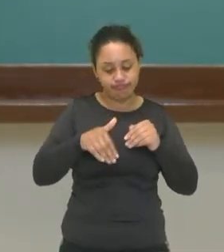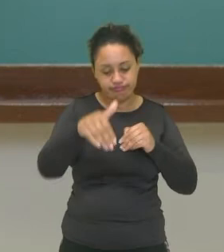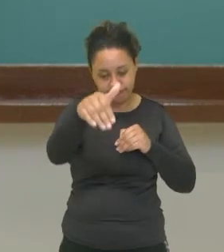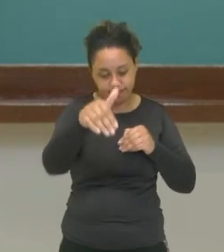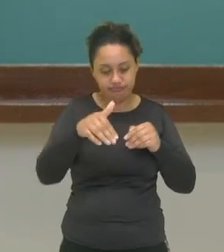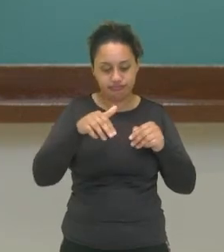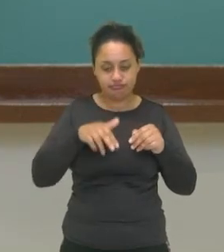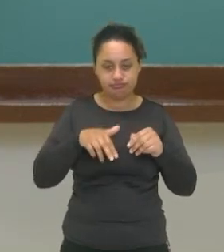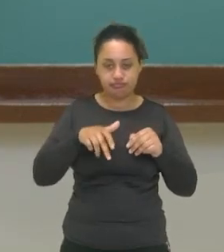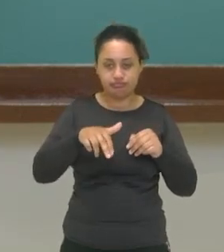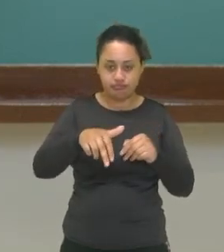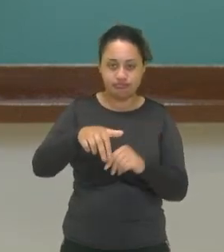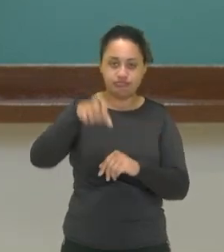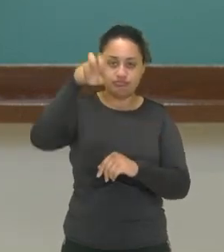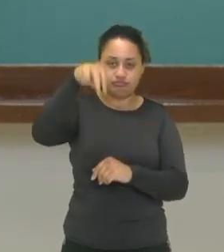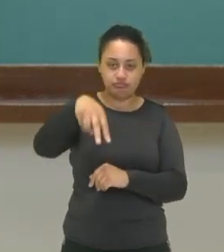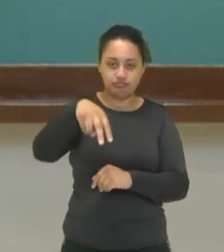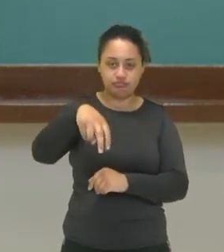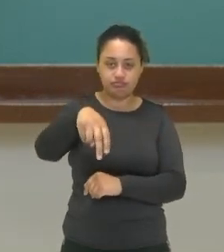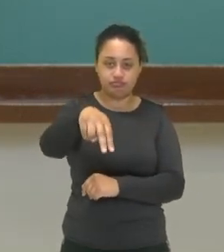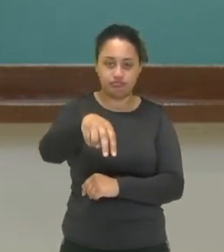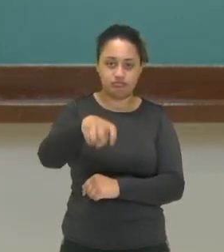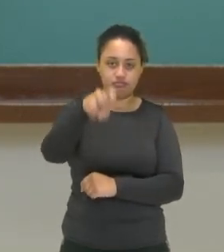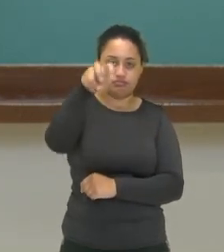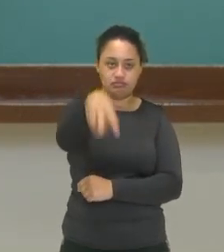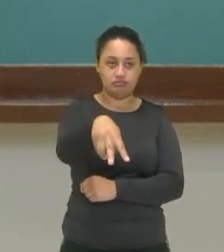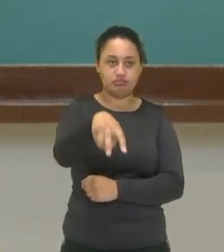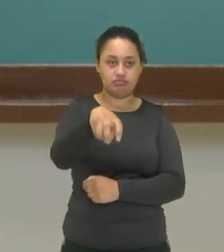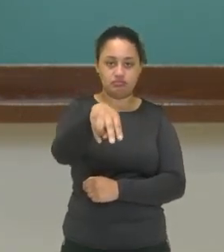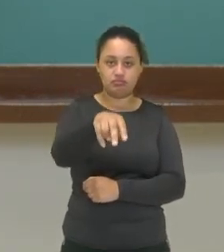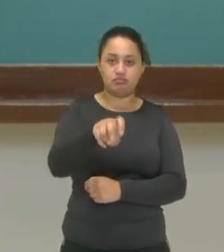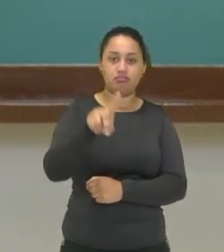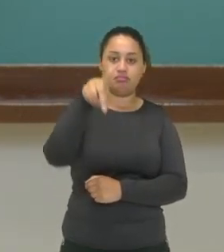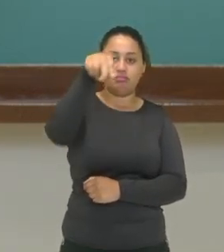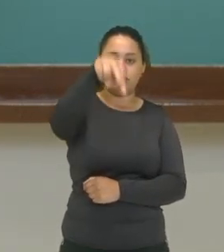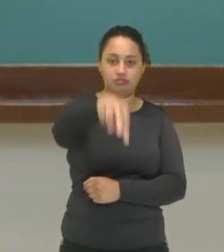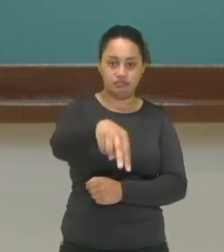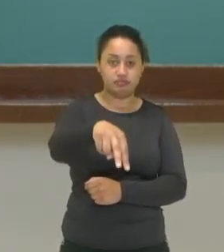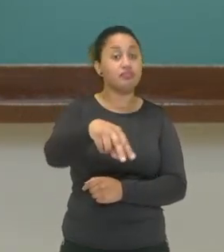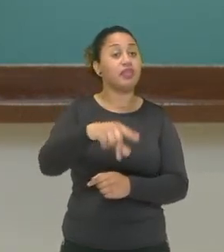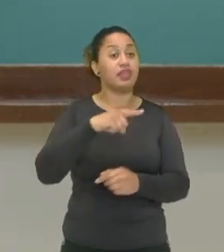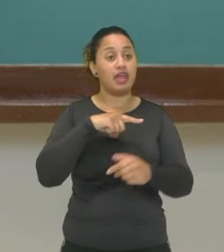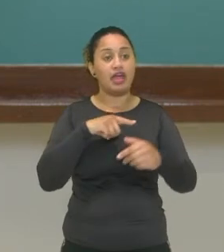percorrer, né, a distância correndo, o atleta ainda tem que passar por